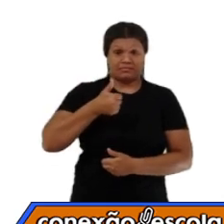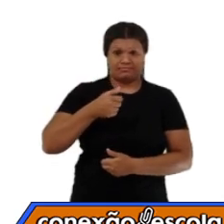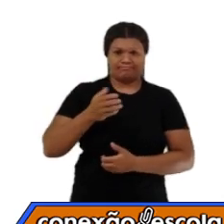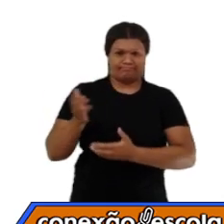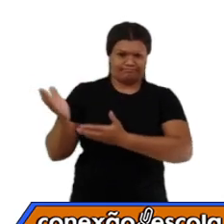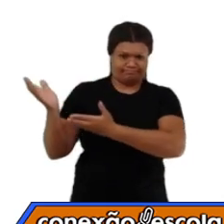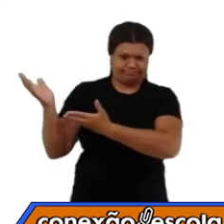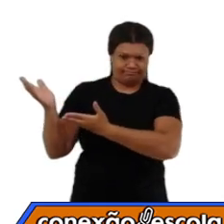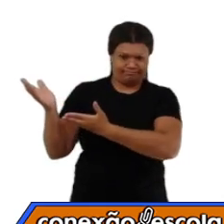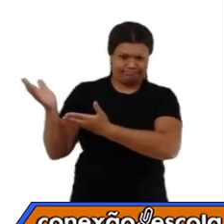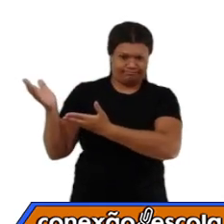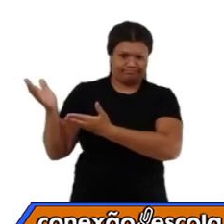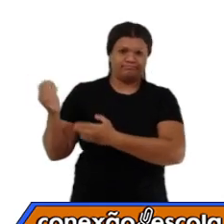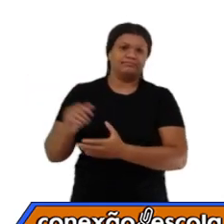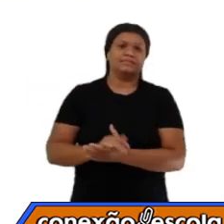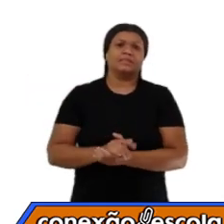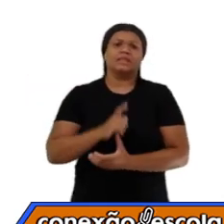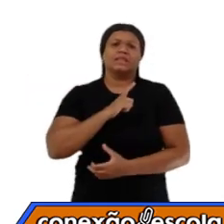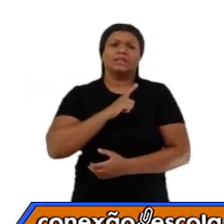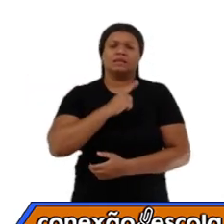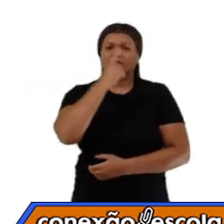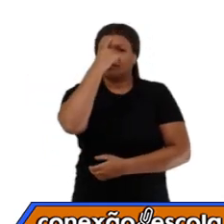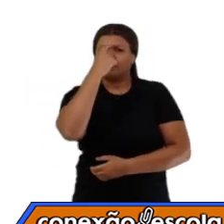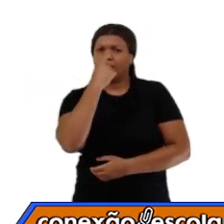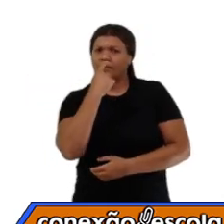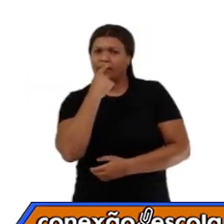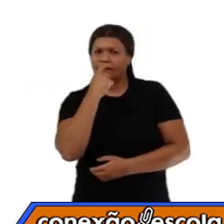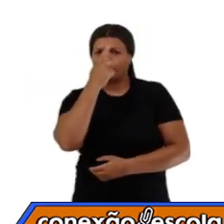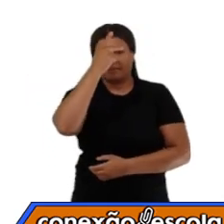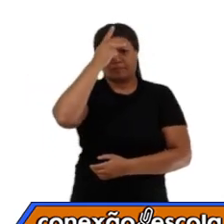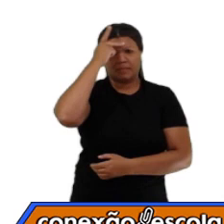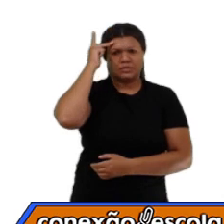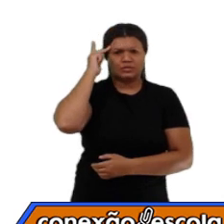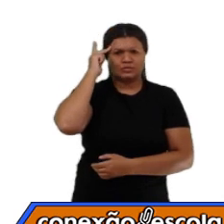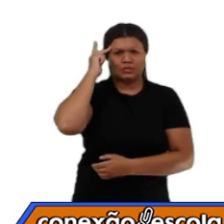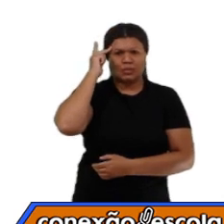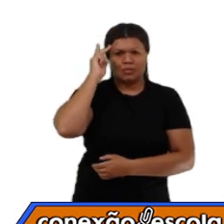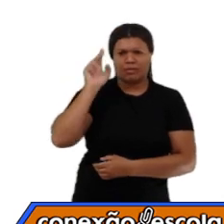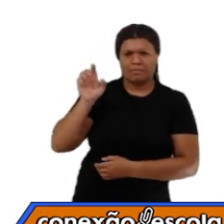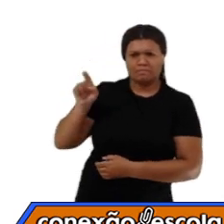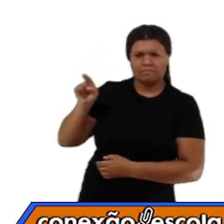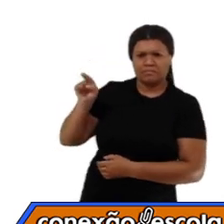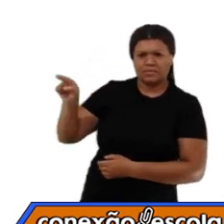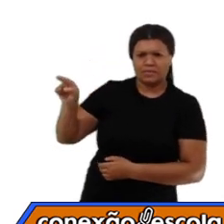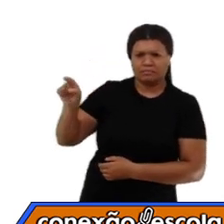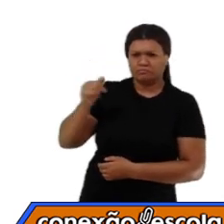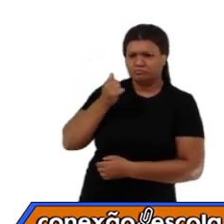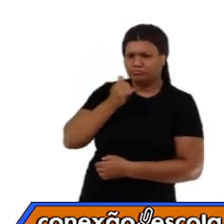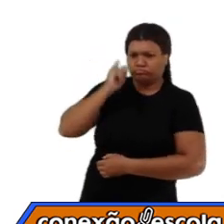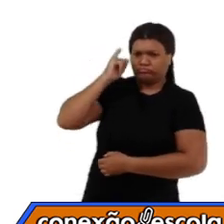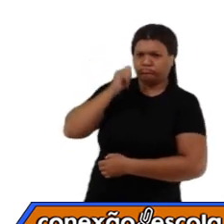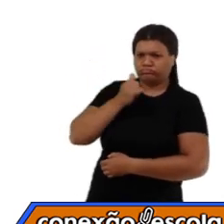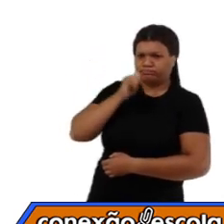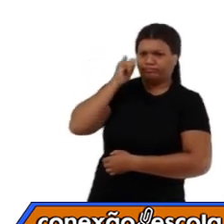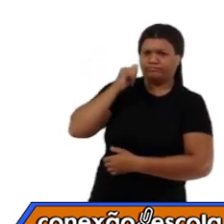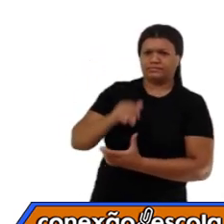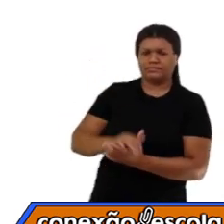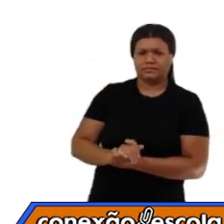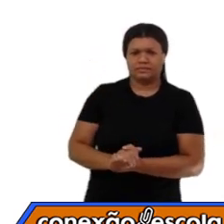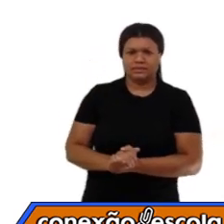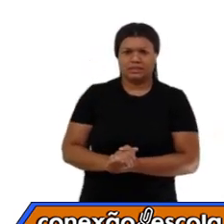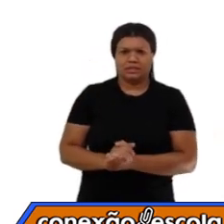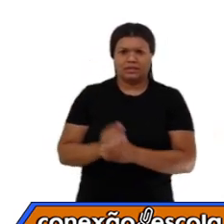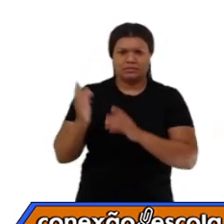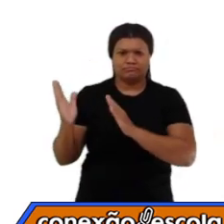eu tenho a imagem de uma pessoa tocando num objeto, levando um choque. Eu